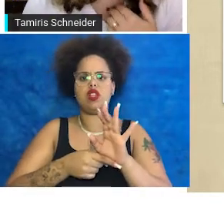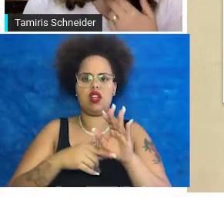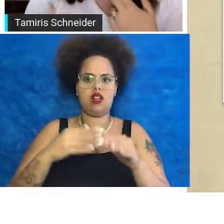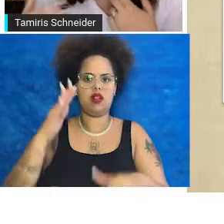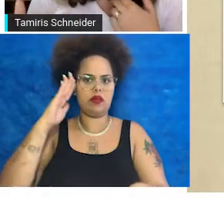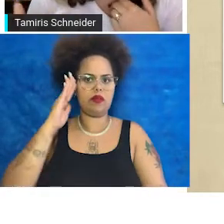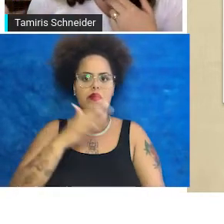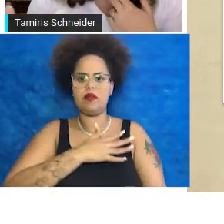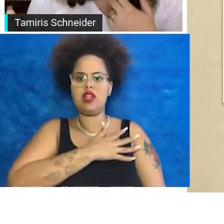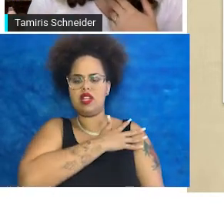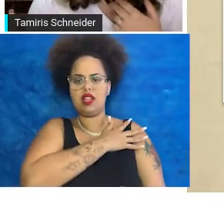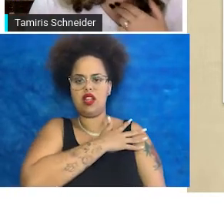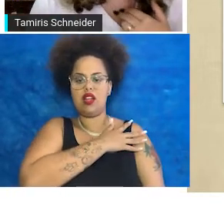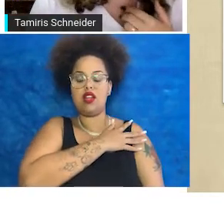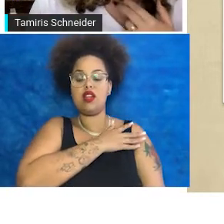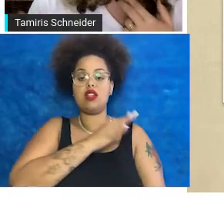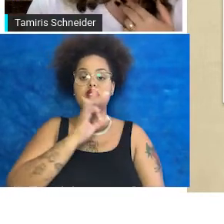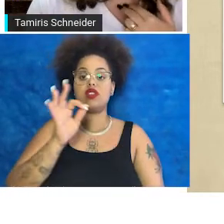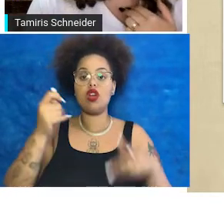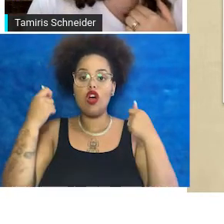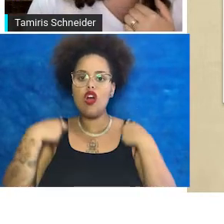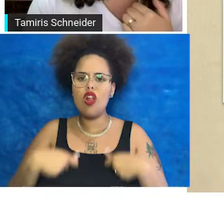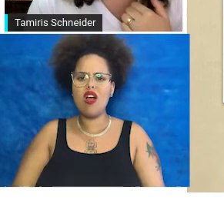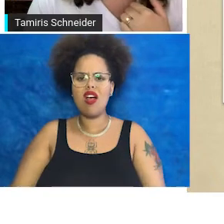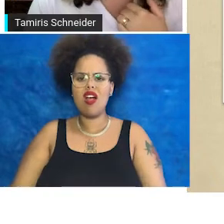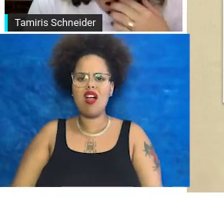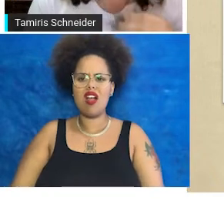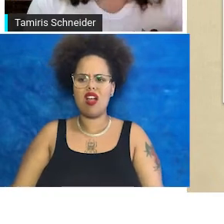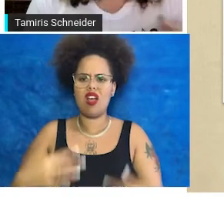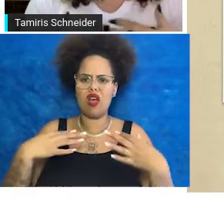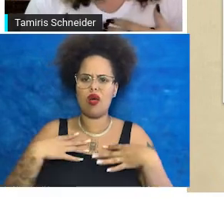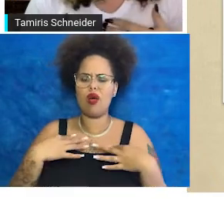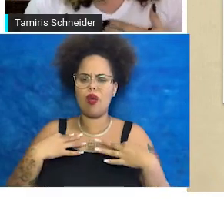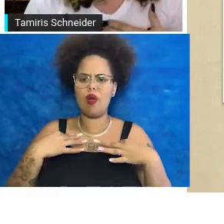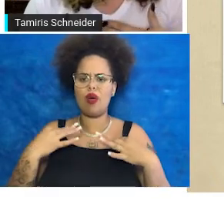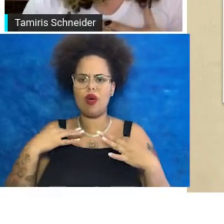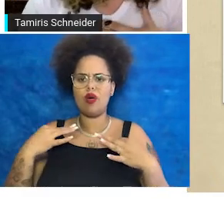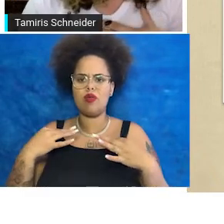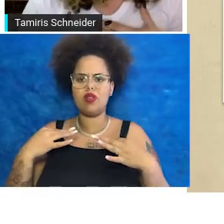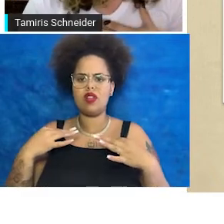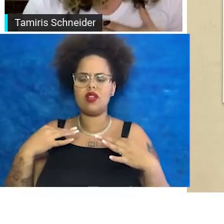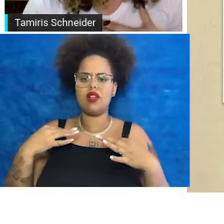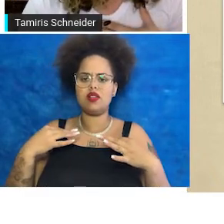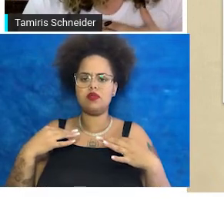militar. Não necessariamente colocar as roupas